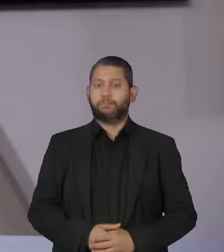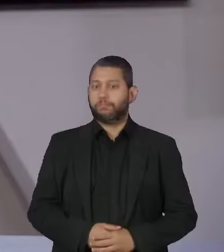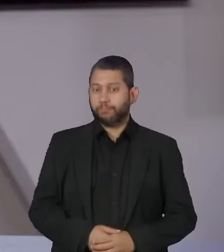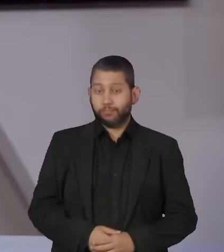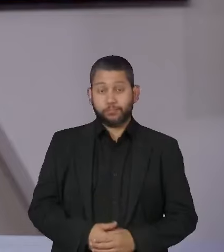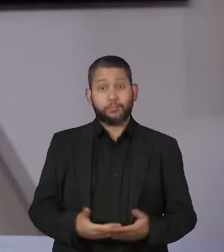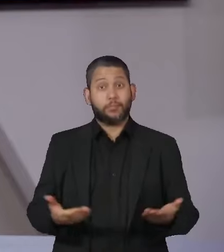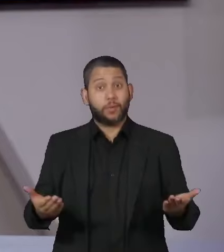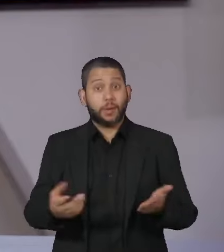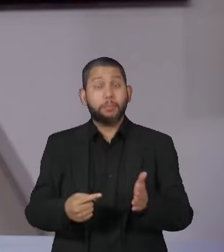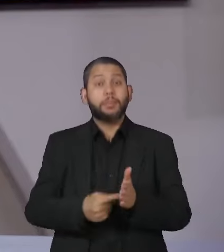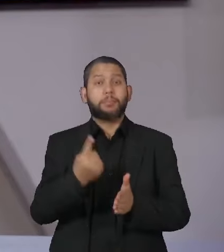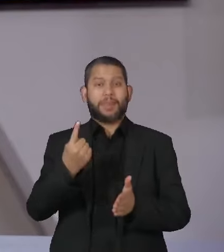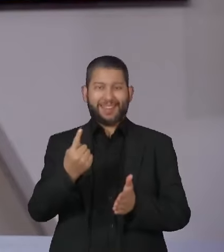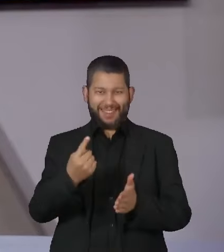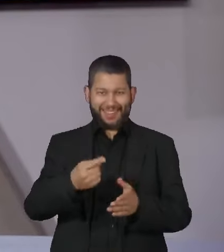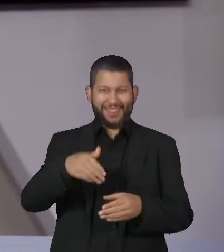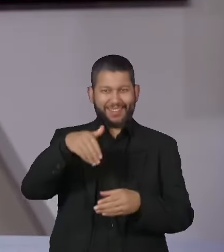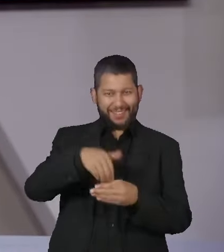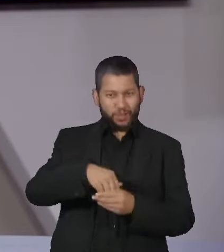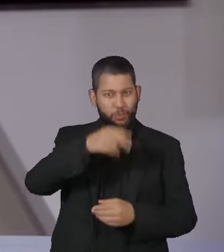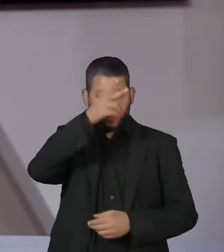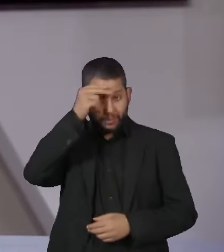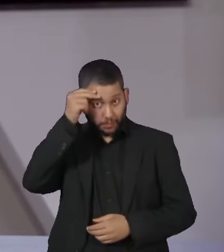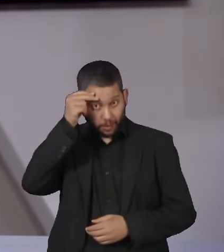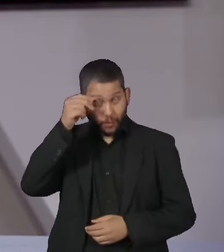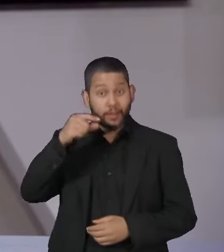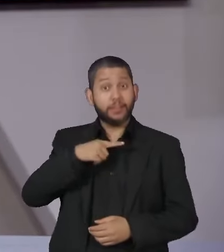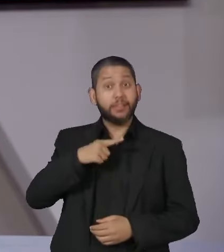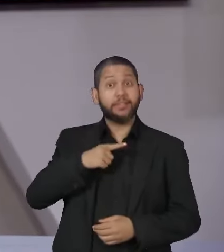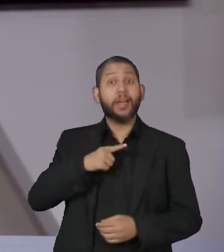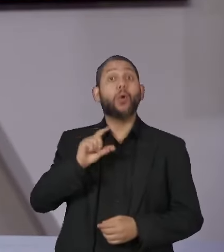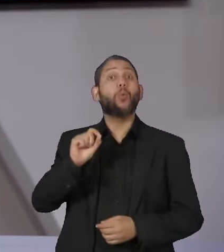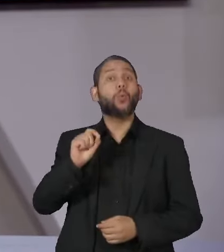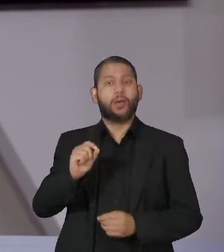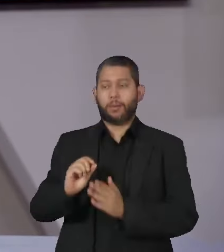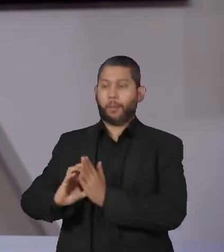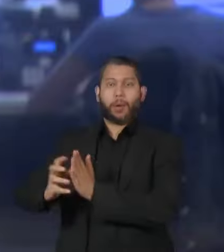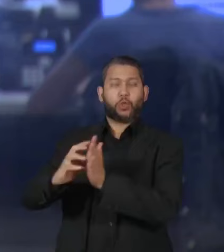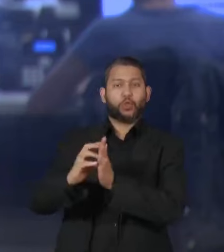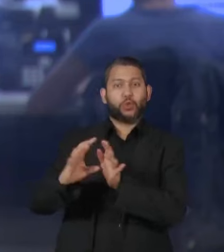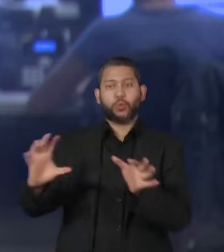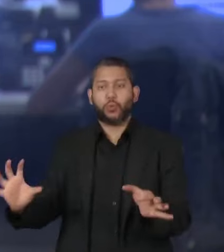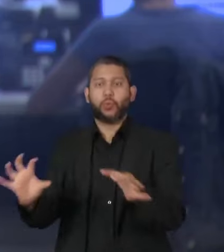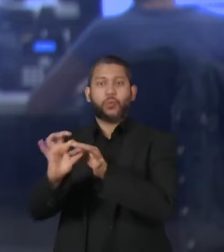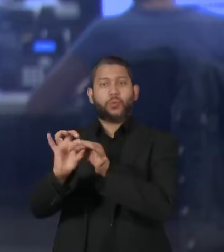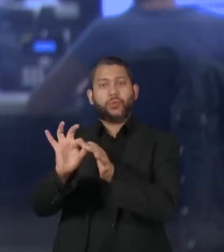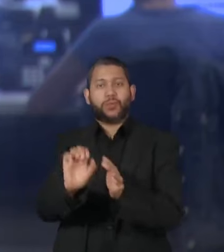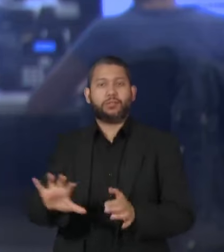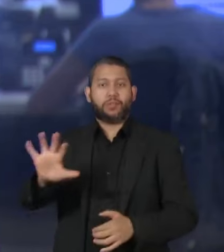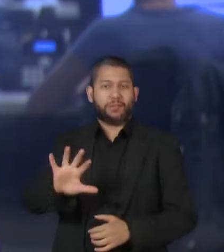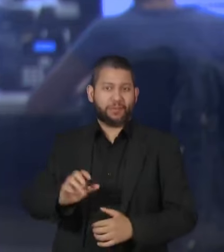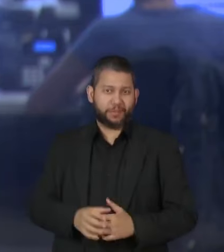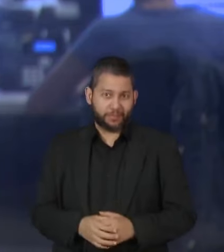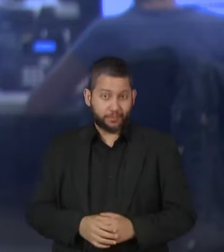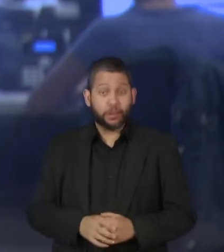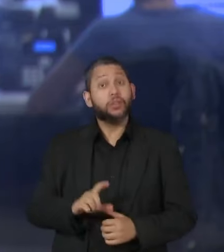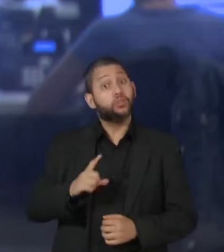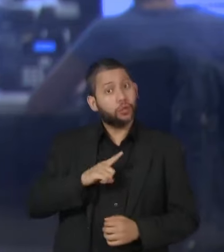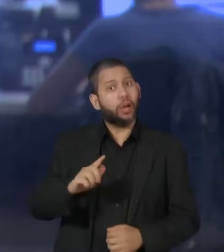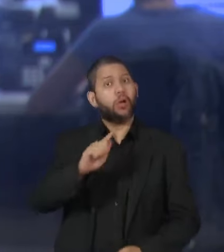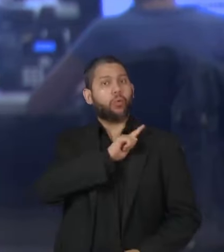Essa será a primeira eleição Municipal com a participação das federações partidárias o modelo que ajudou a eleger